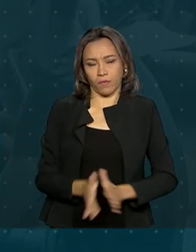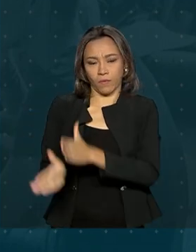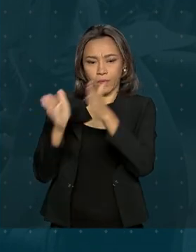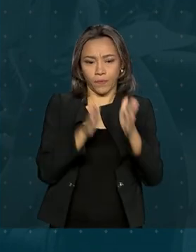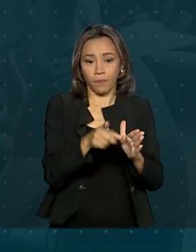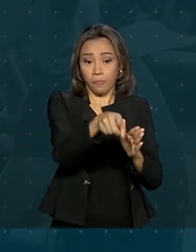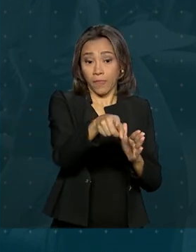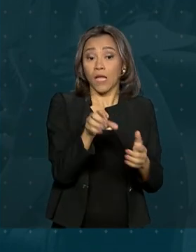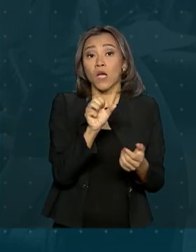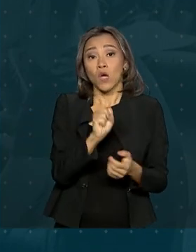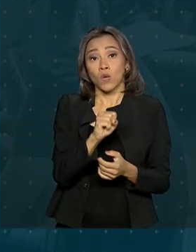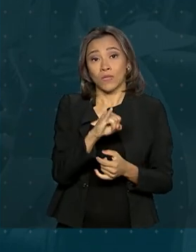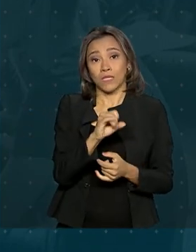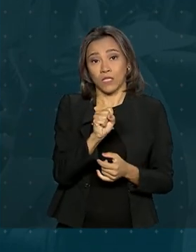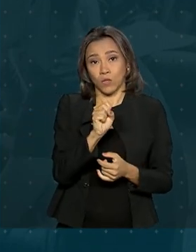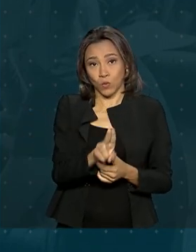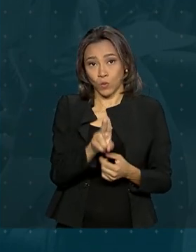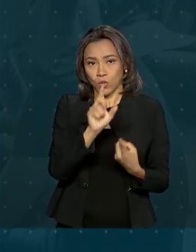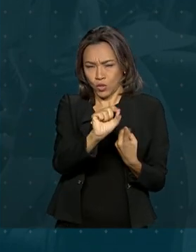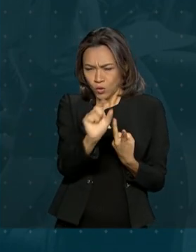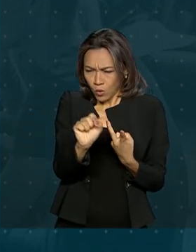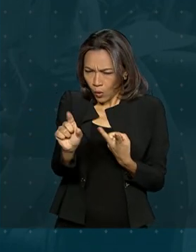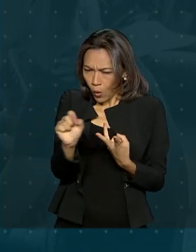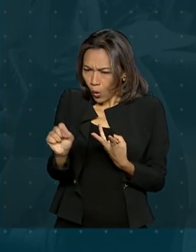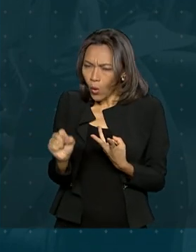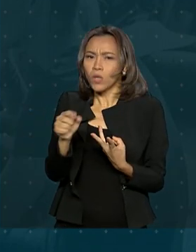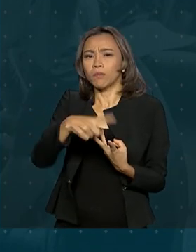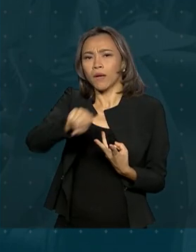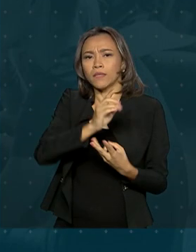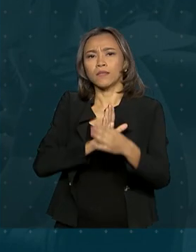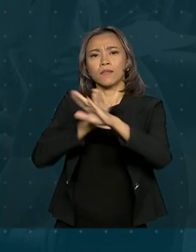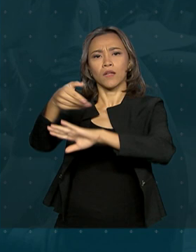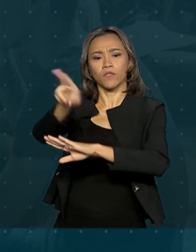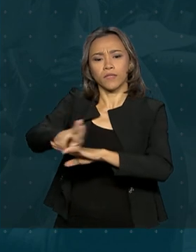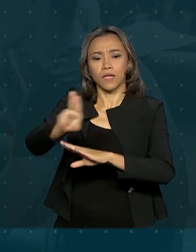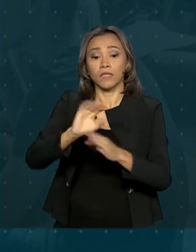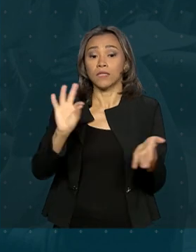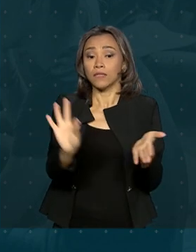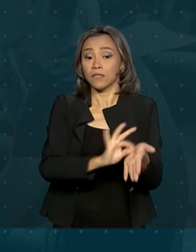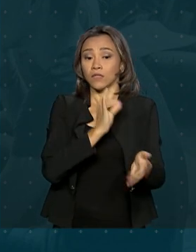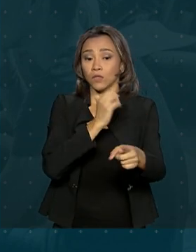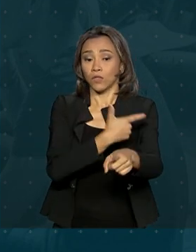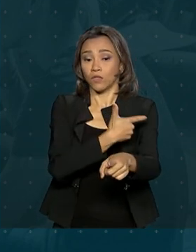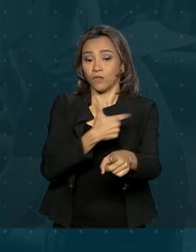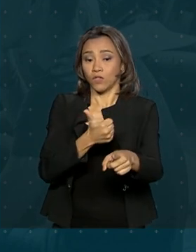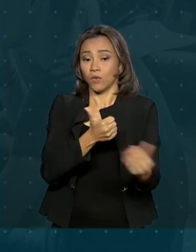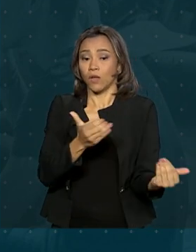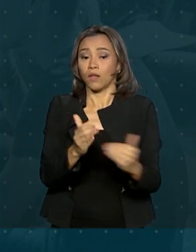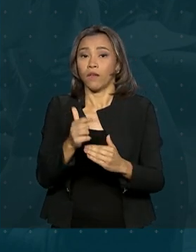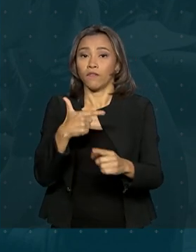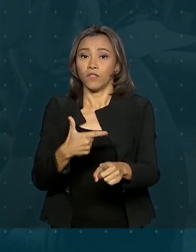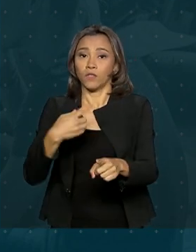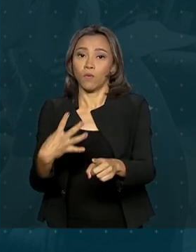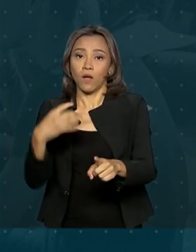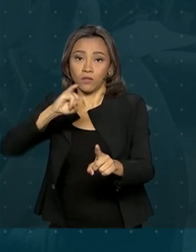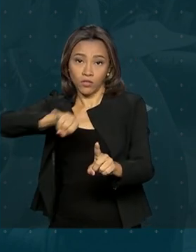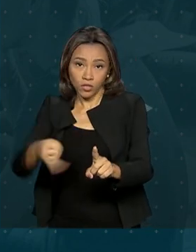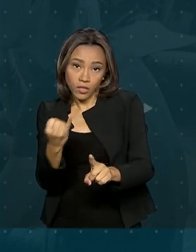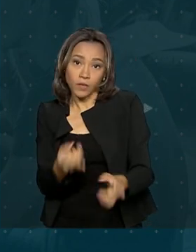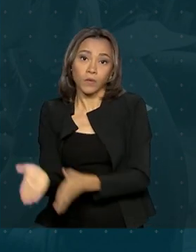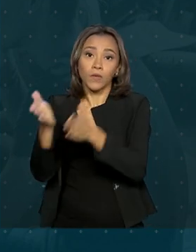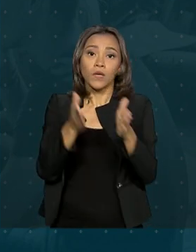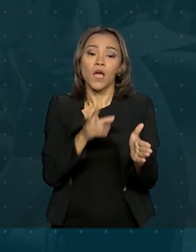alunos para instituições públicas de ensino superior. Inscrições de 21 a 24 de janeiro. Divulgação dos